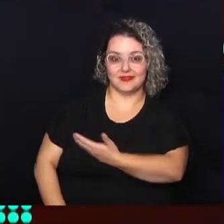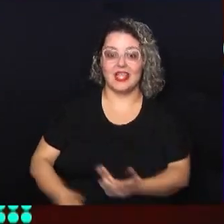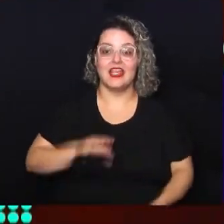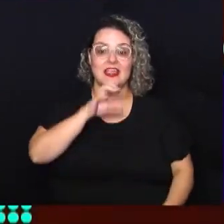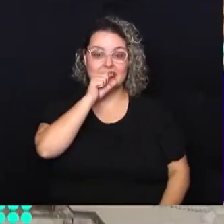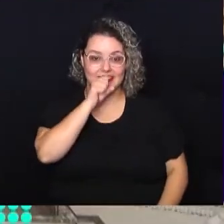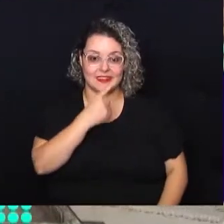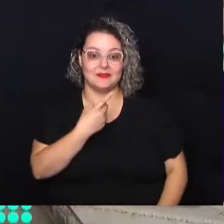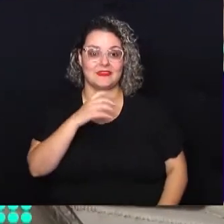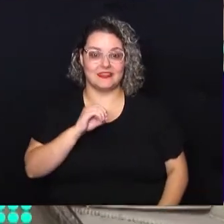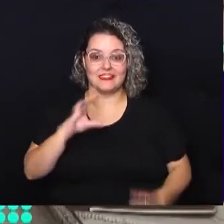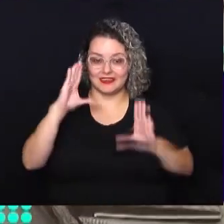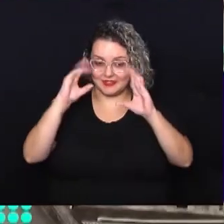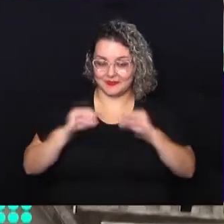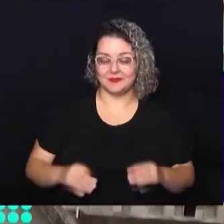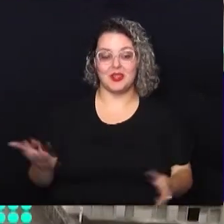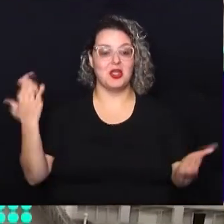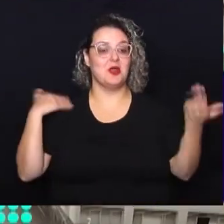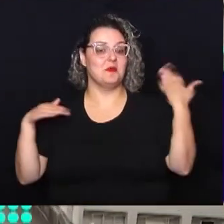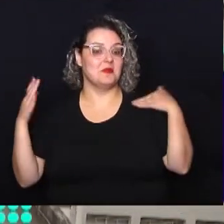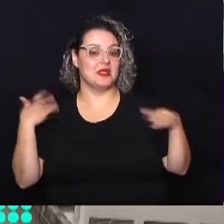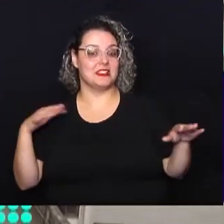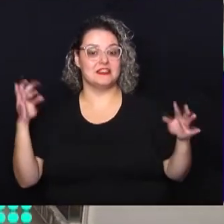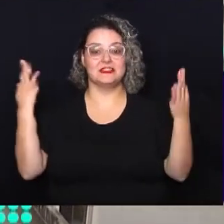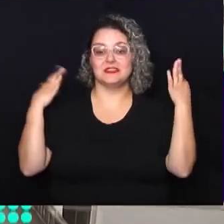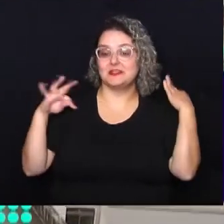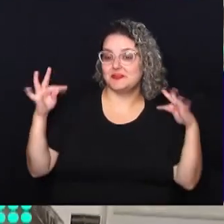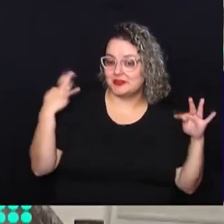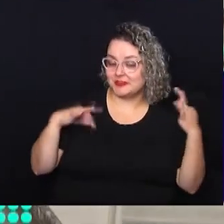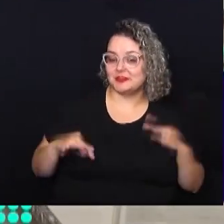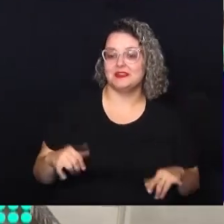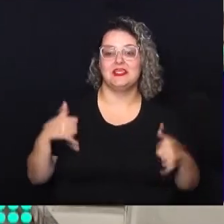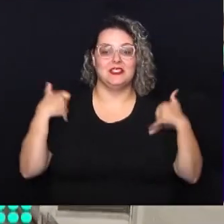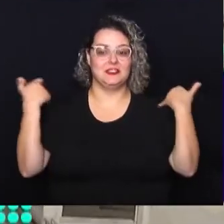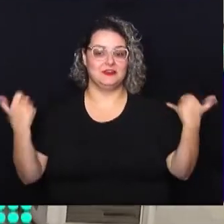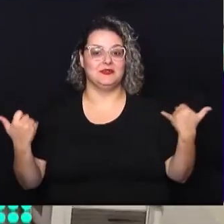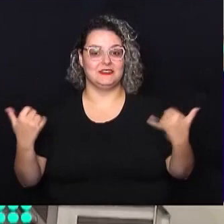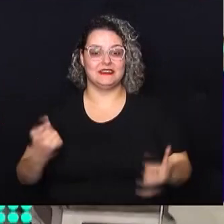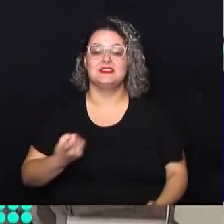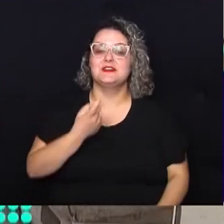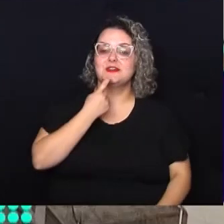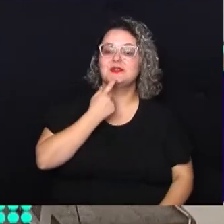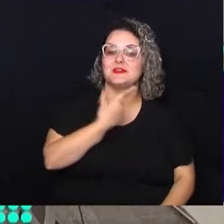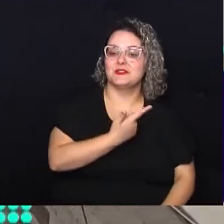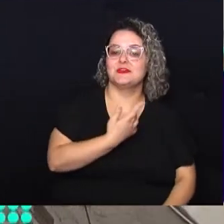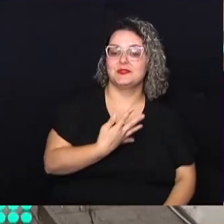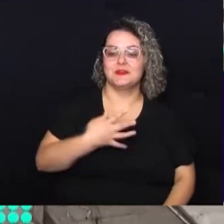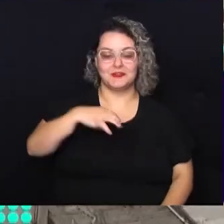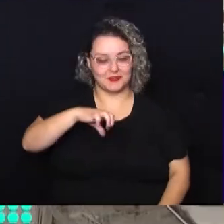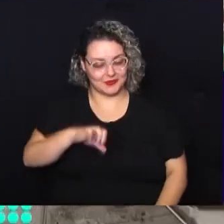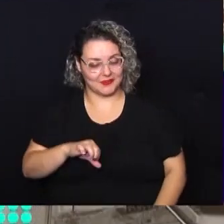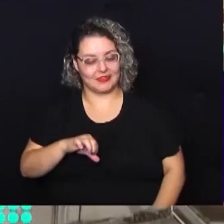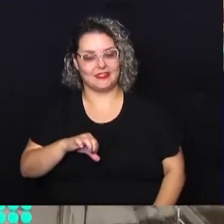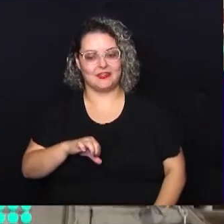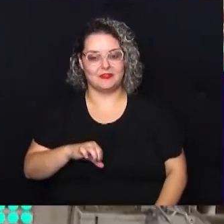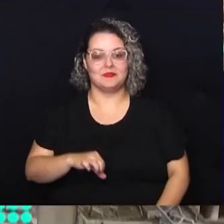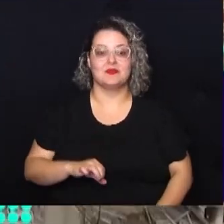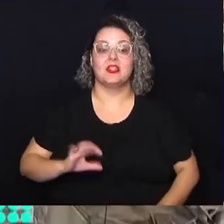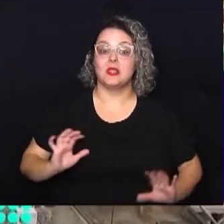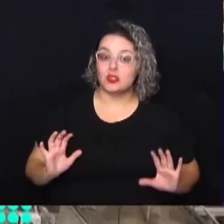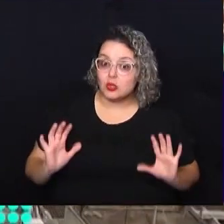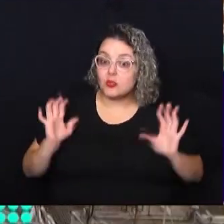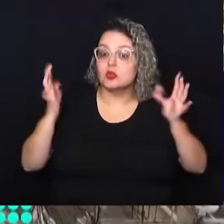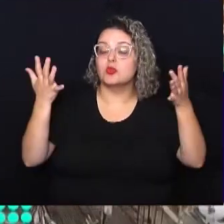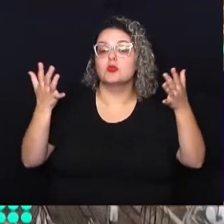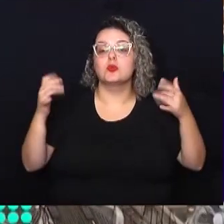10 da noite. Passeio turístico aniversário de Campinas, 249 anos. As comemorações